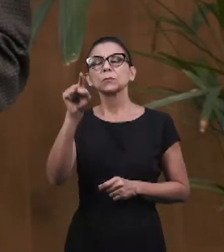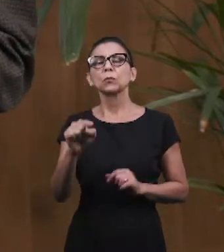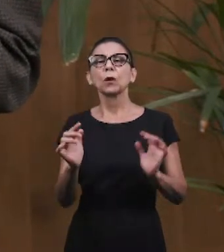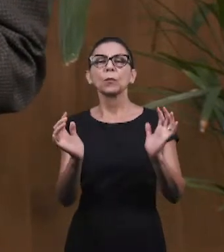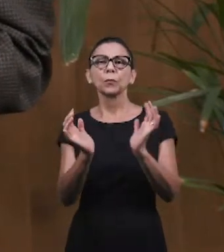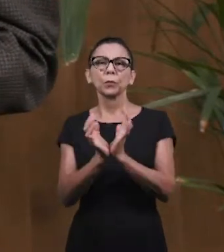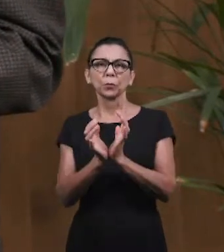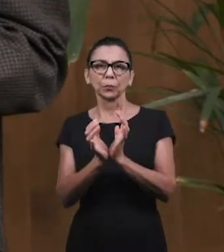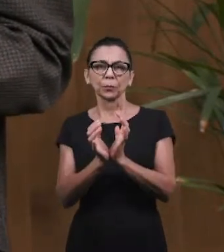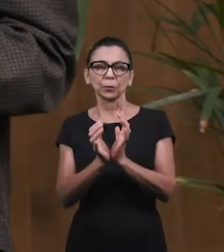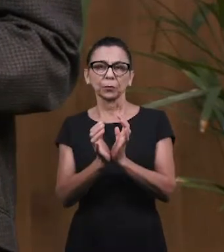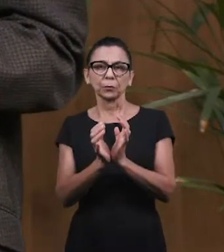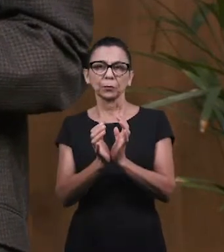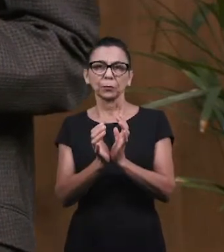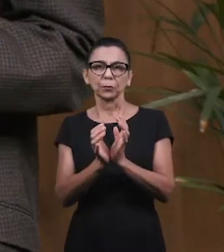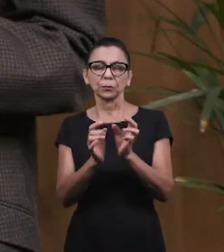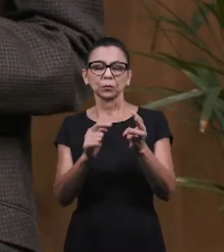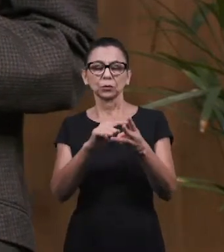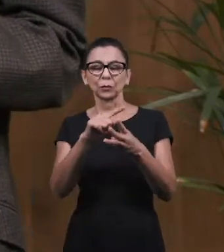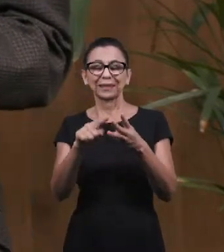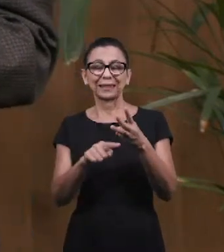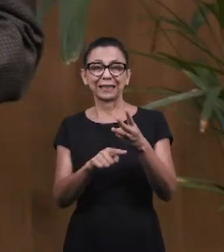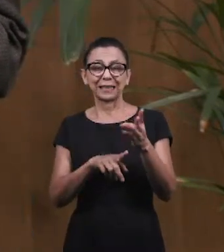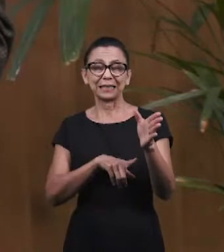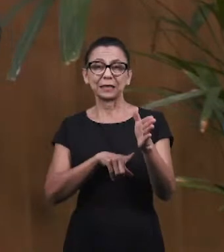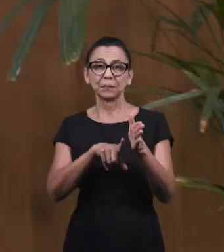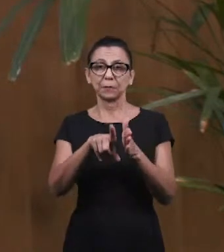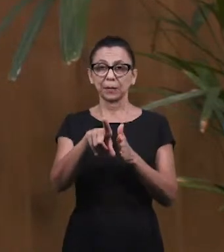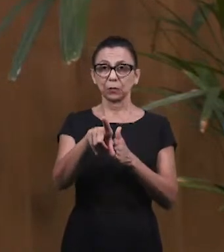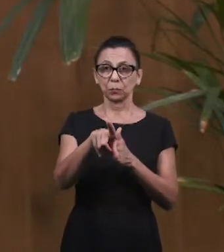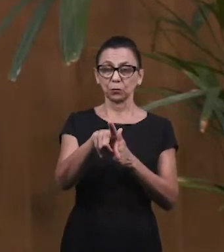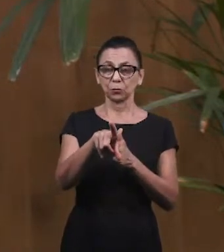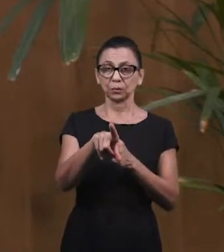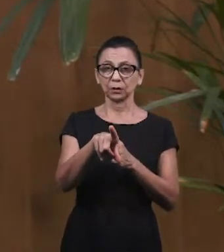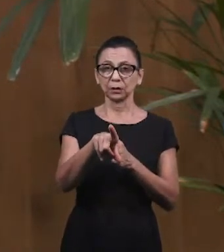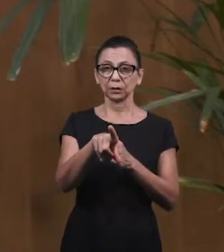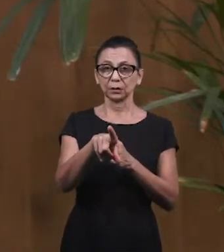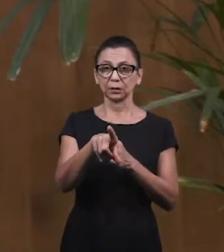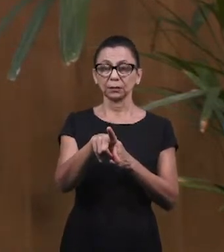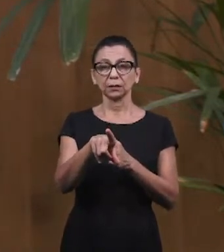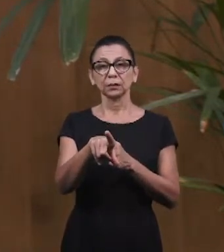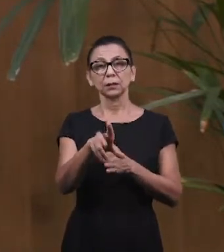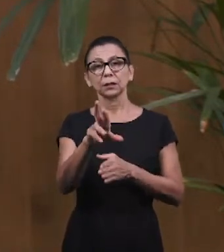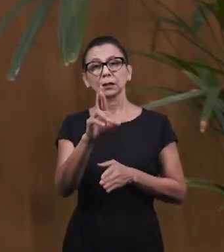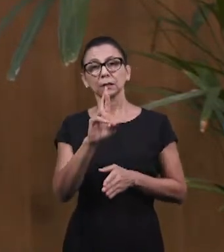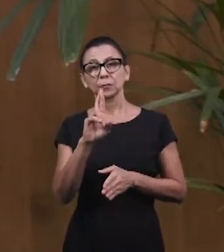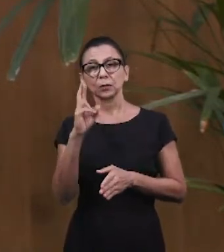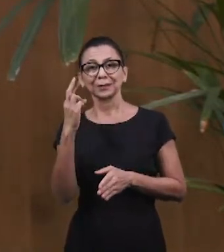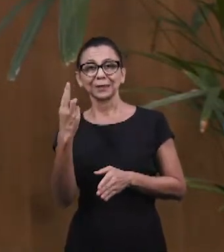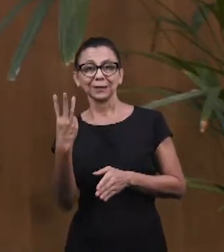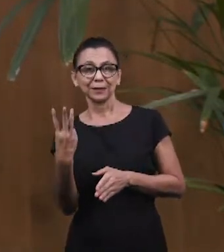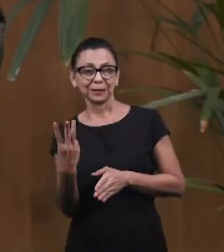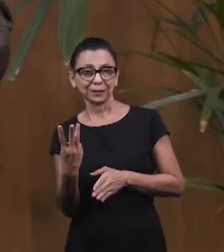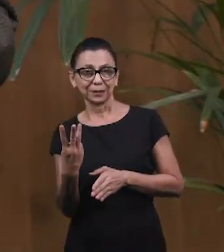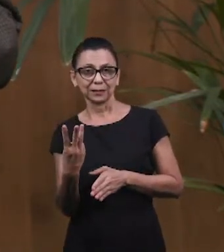são três perguntas que requerem três respostas, e quem vai nos dar estas três respostas, e